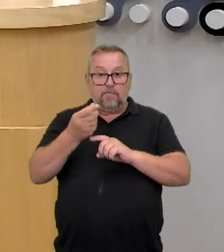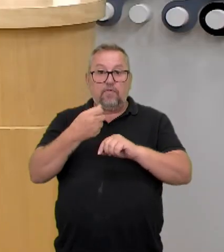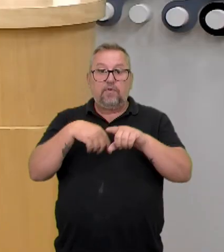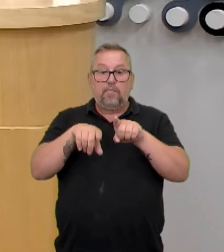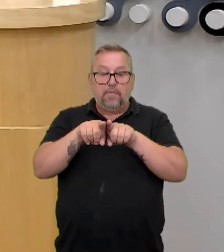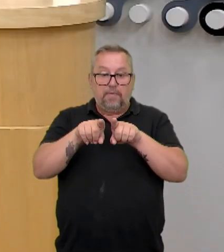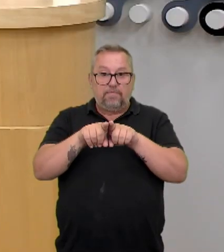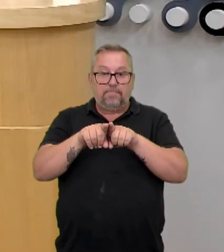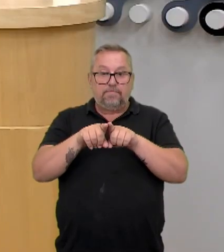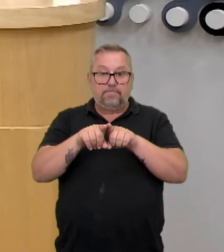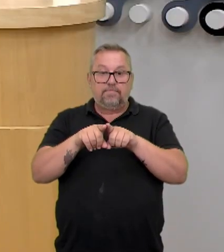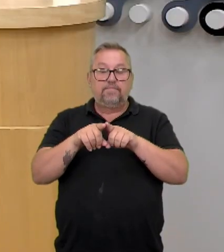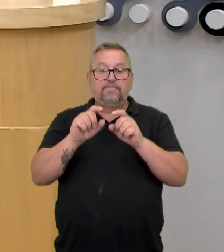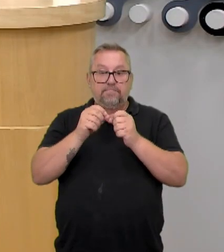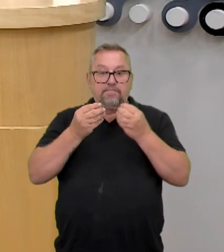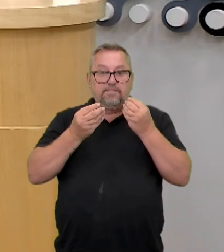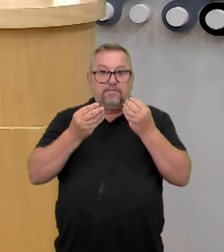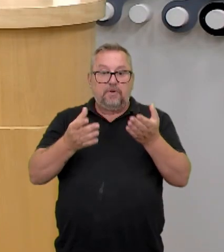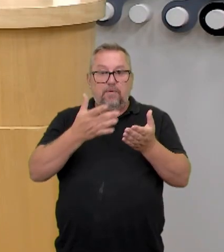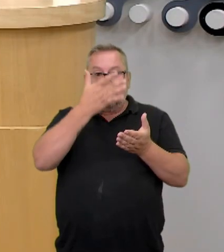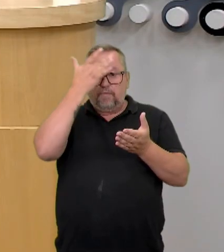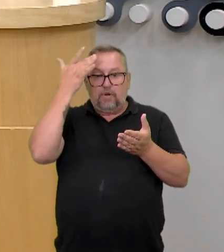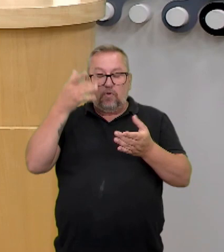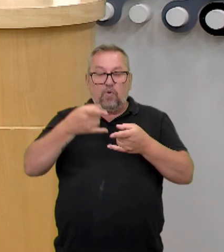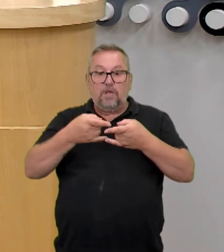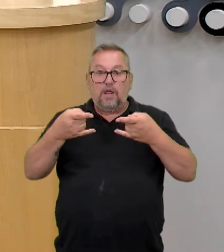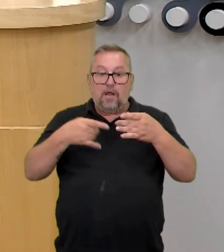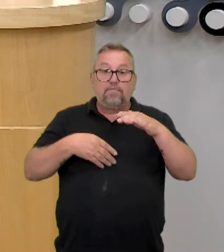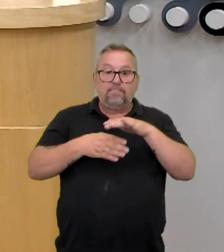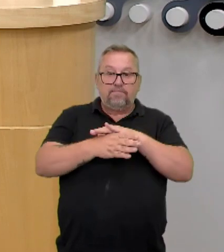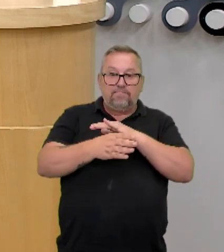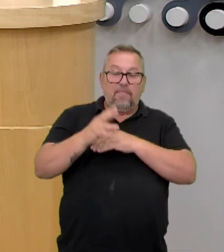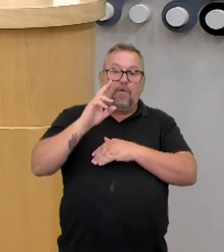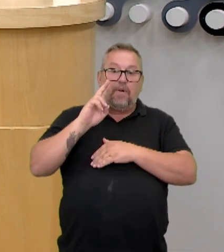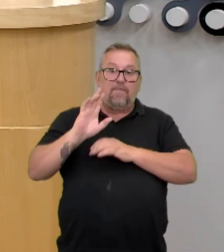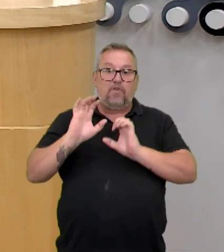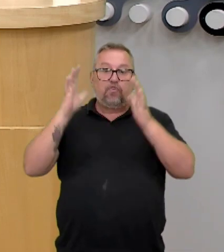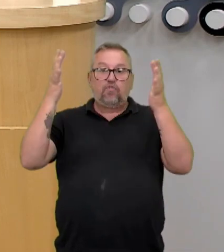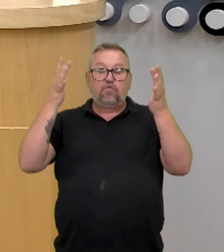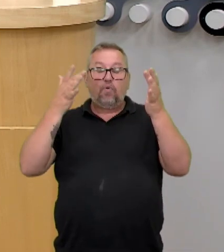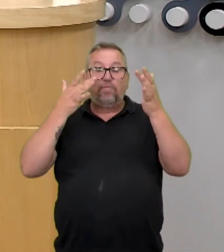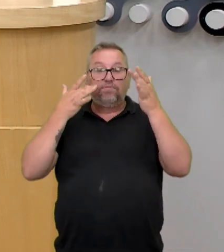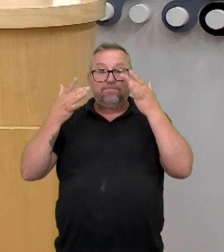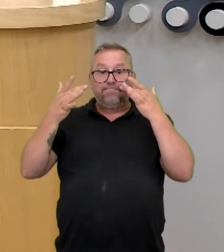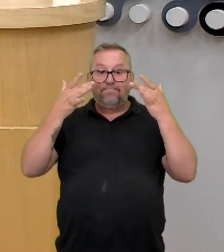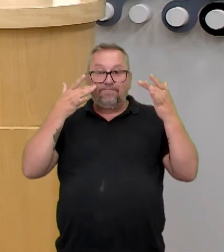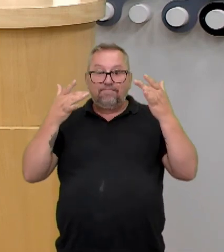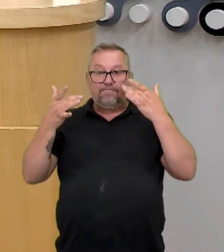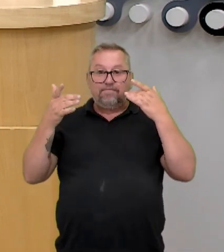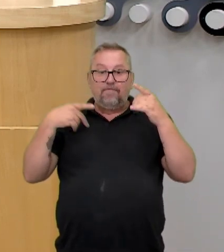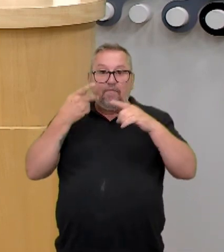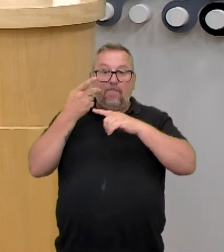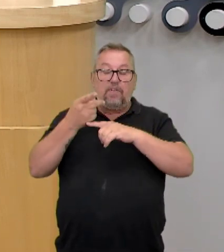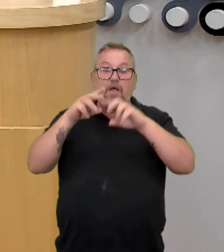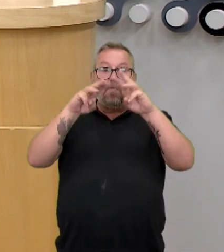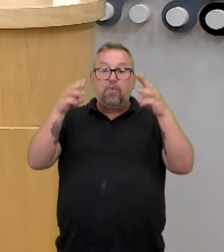Dando ingresso para as pessoas, sorteando ingressos para que eles assistam espetáculos ou que eles façam visitas a museus e tal. Então, quer dizer,